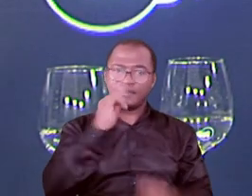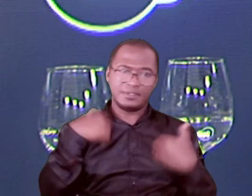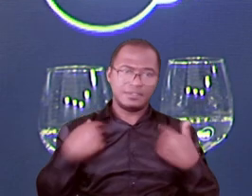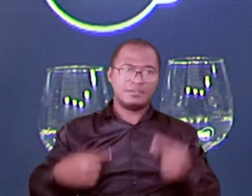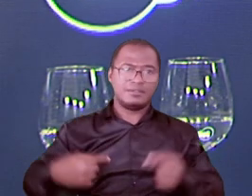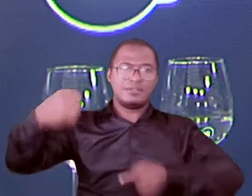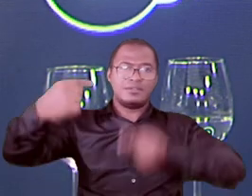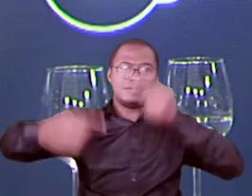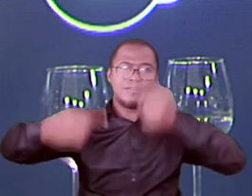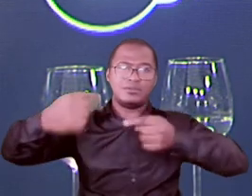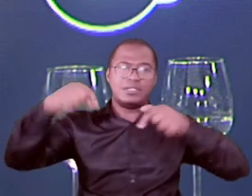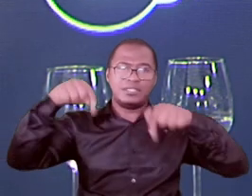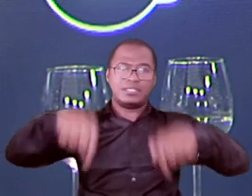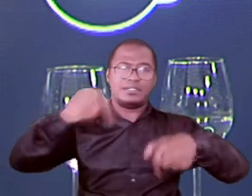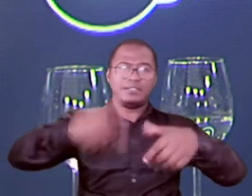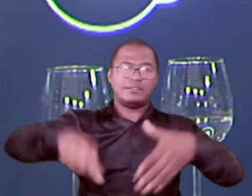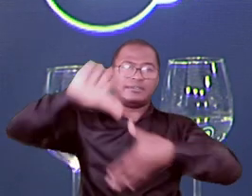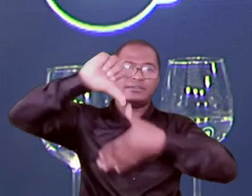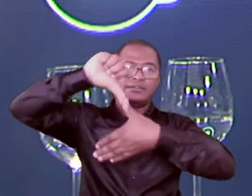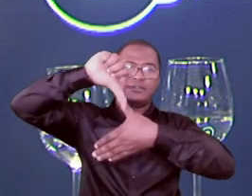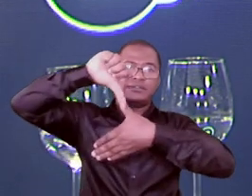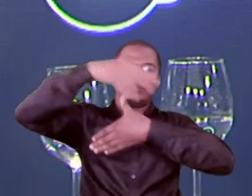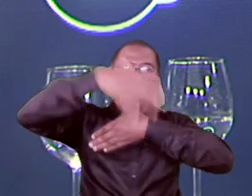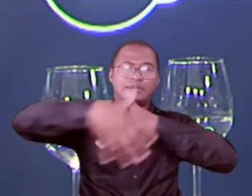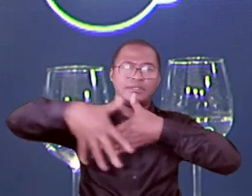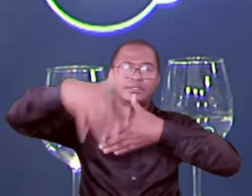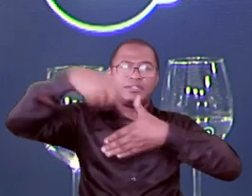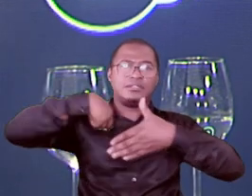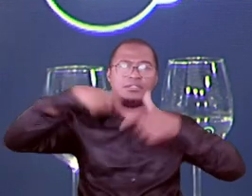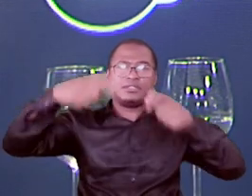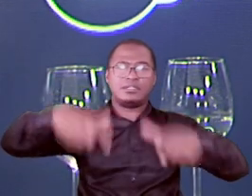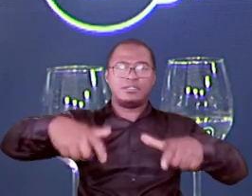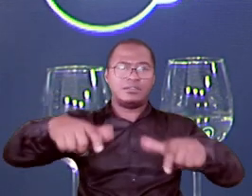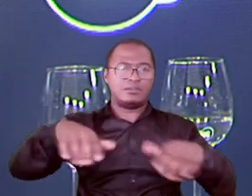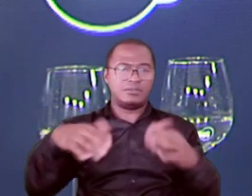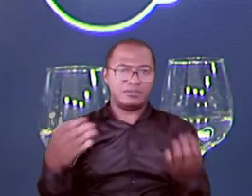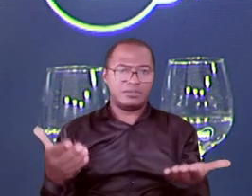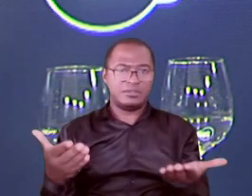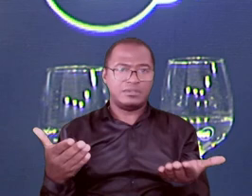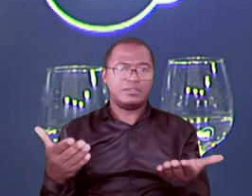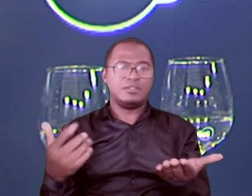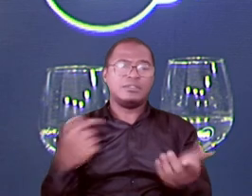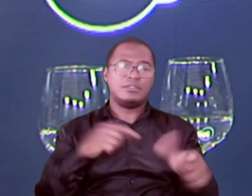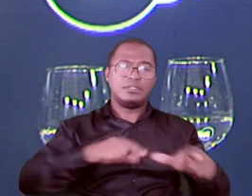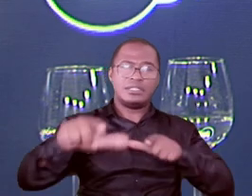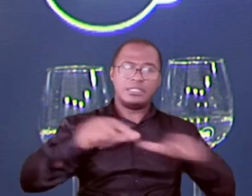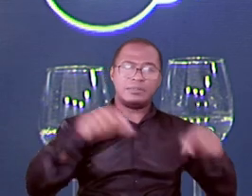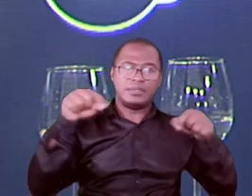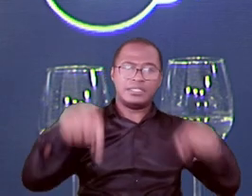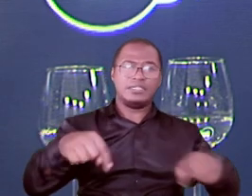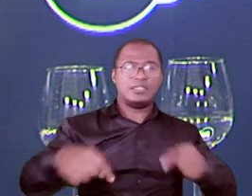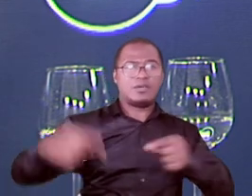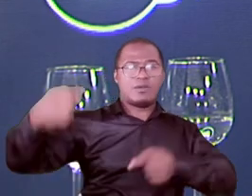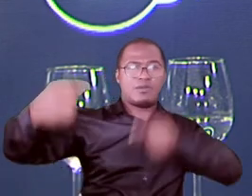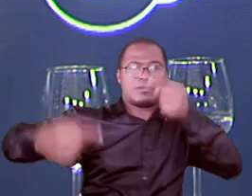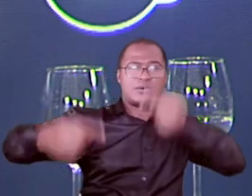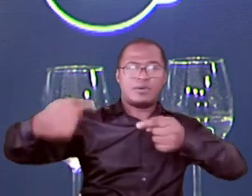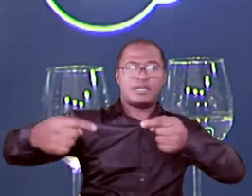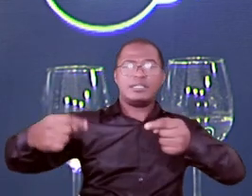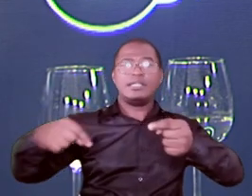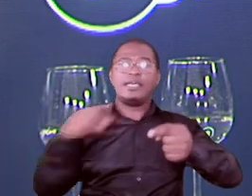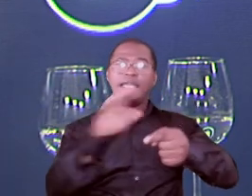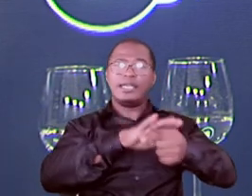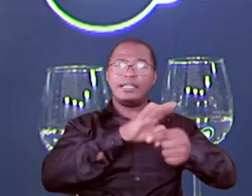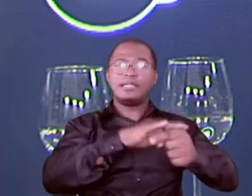na América Latina que ele está listado lá fora que a de locam empresa também assim como vocês têm tido bastante sucesso crescimento e pela super